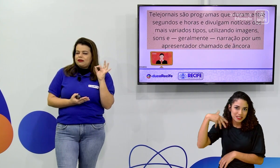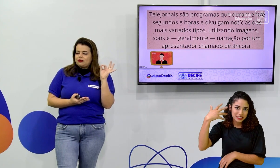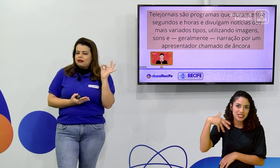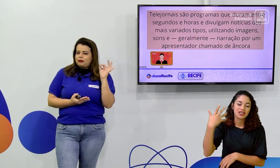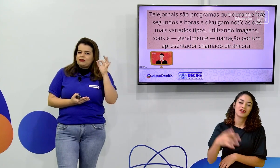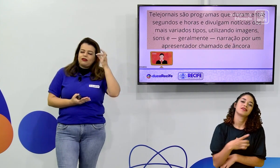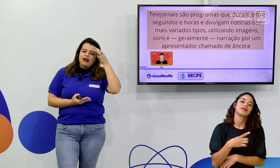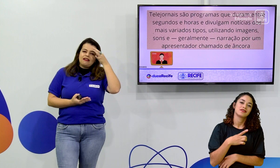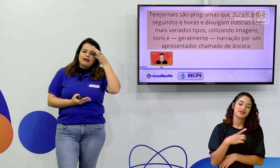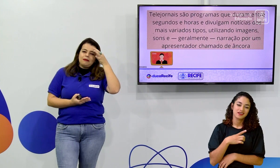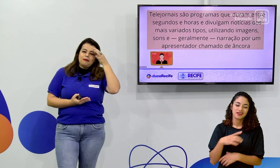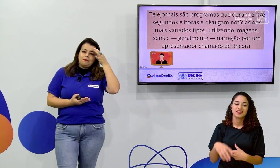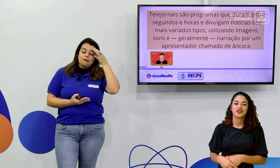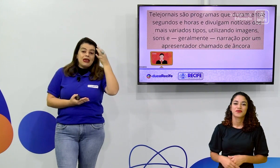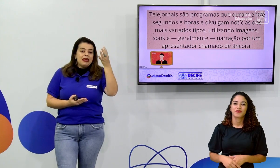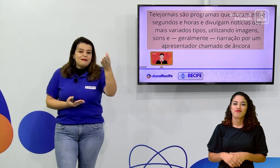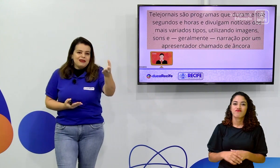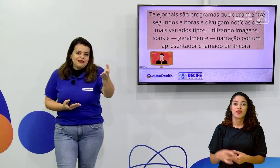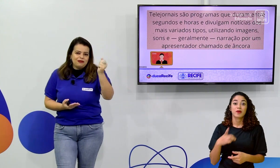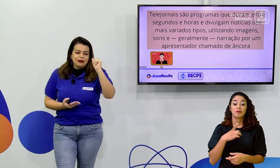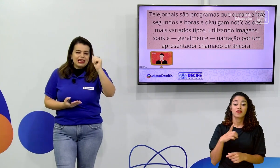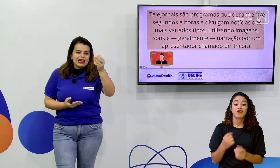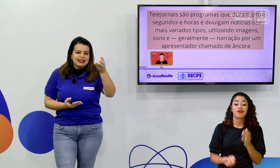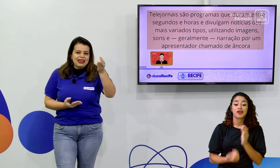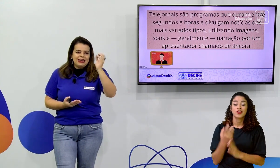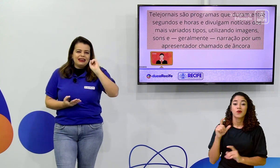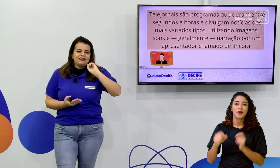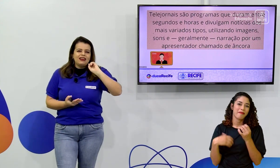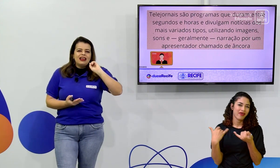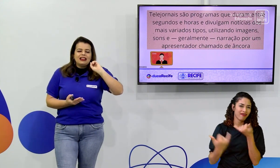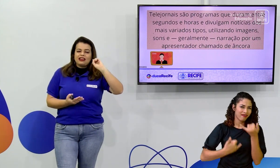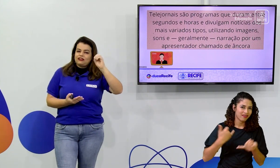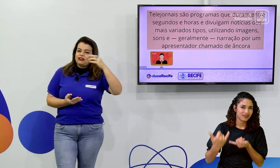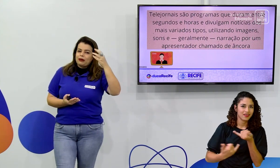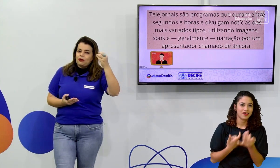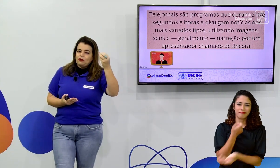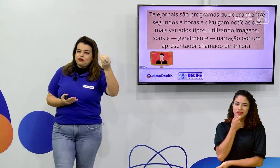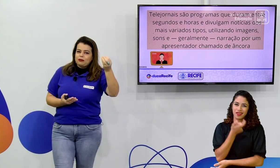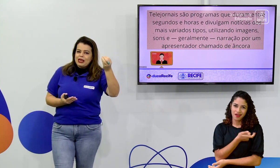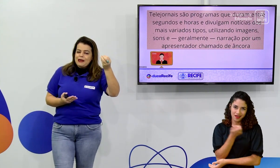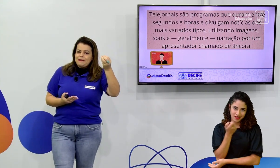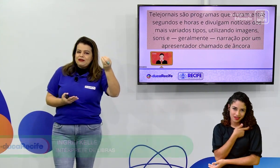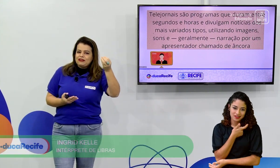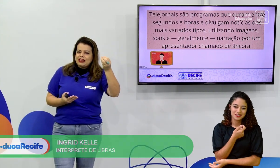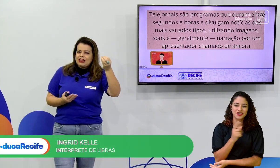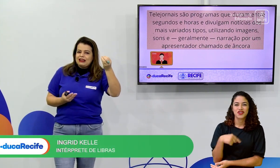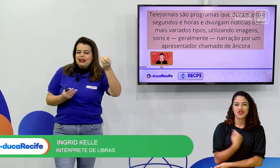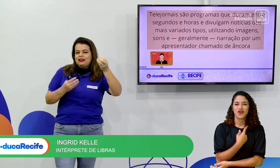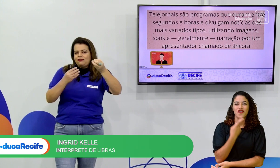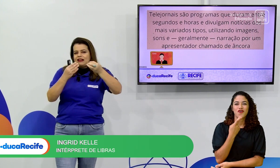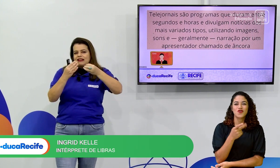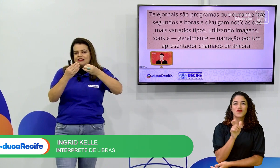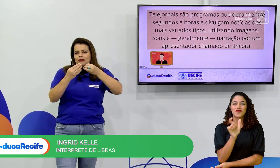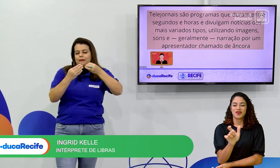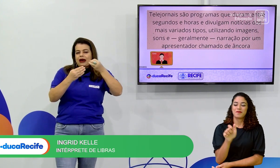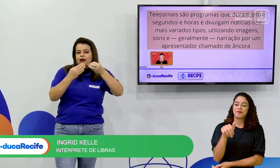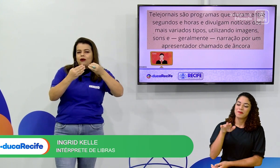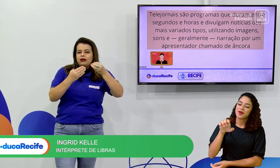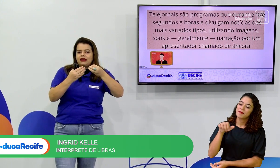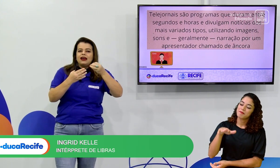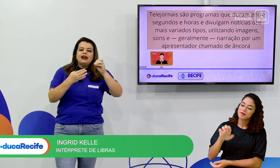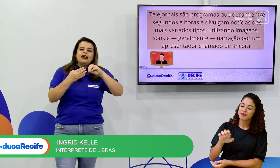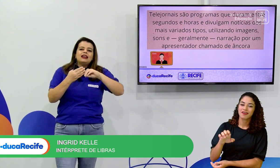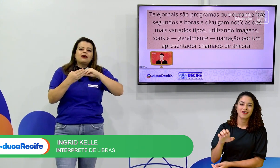isso as pessoas fazem memes, brincadeiras, que a chama os memes, que eles fazem assim, uma